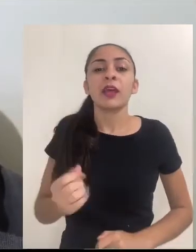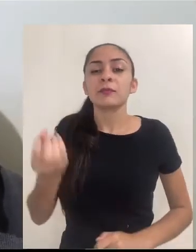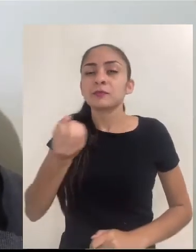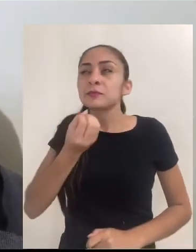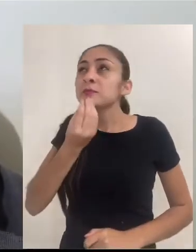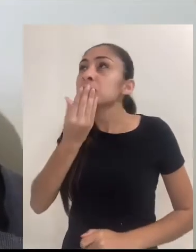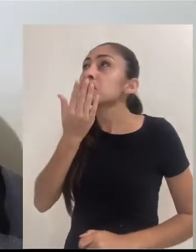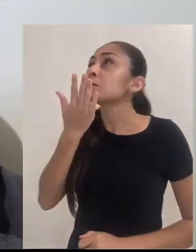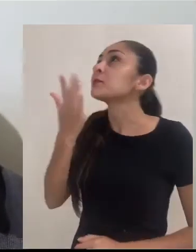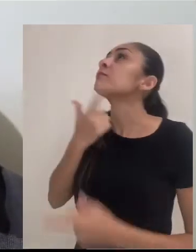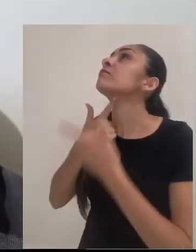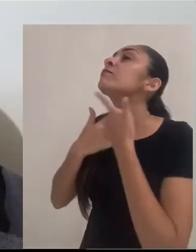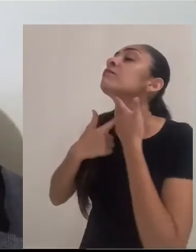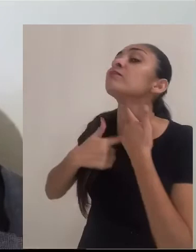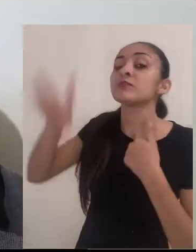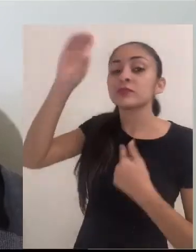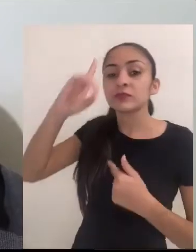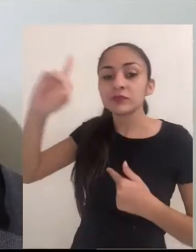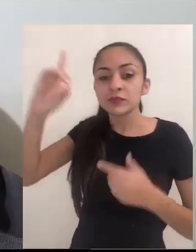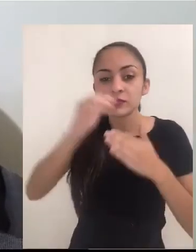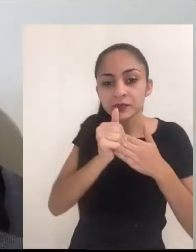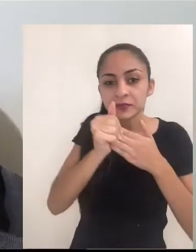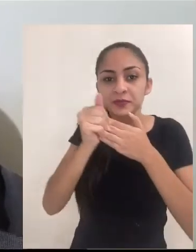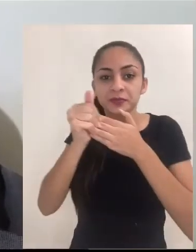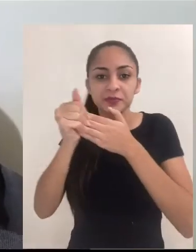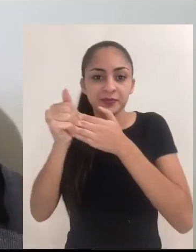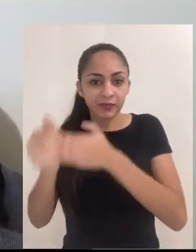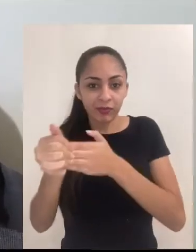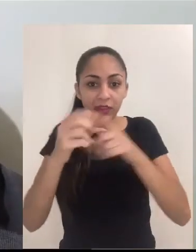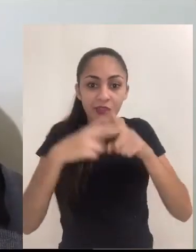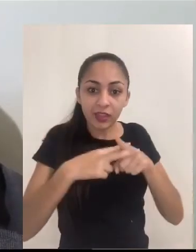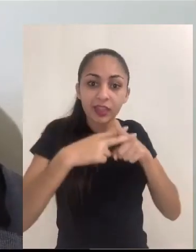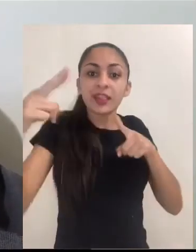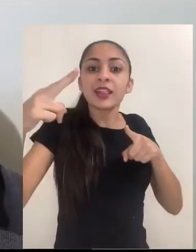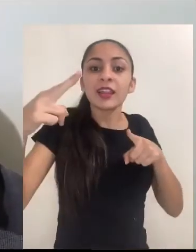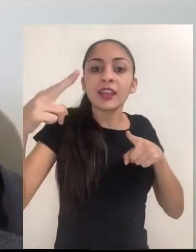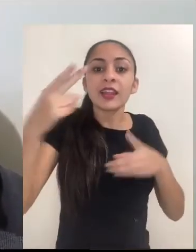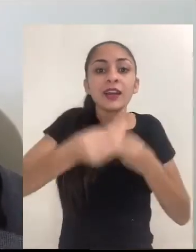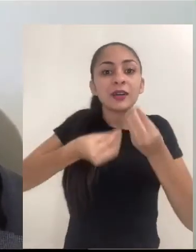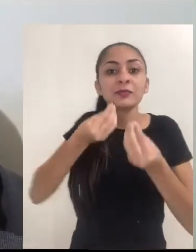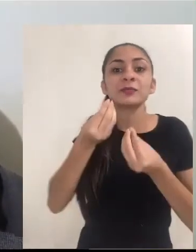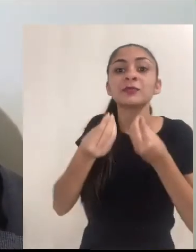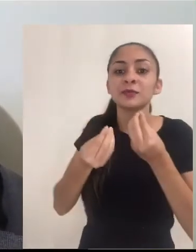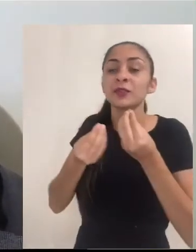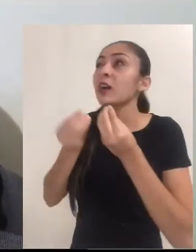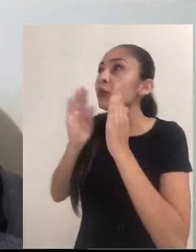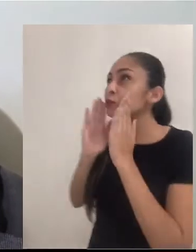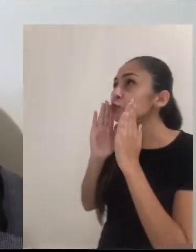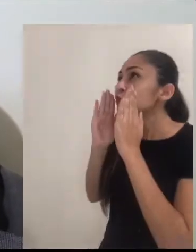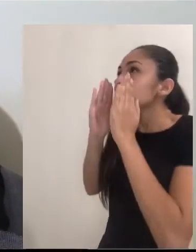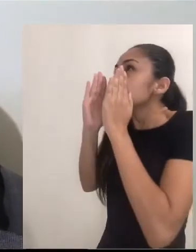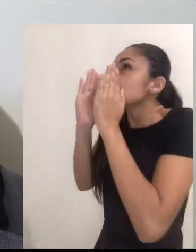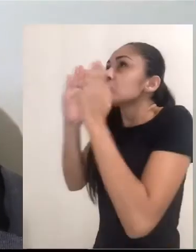e agradável vontade de Deus. Então, ter sucesso é andar nos limites que o Senhor estabeleceu para este